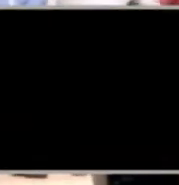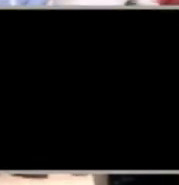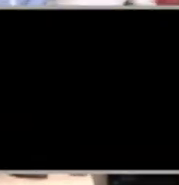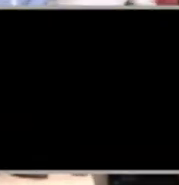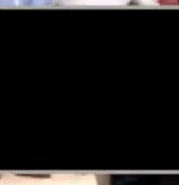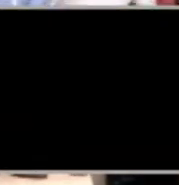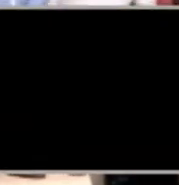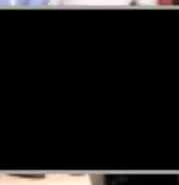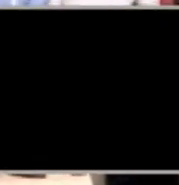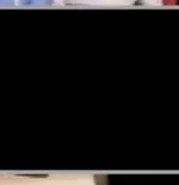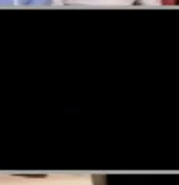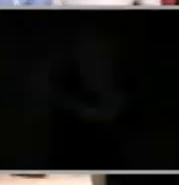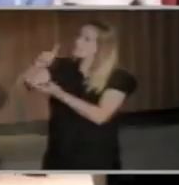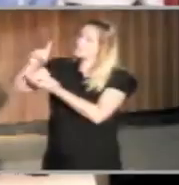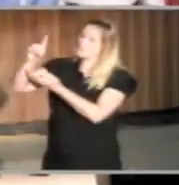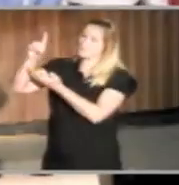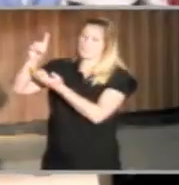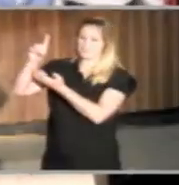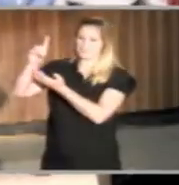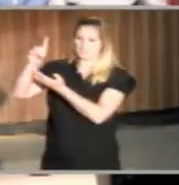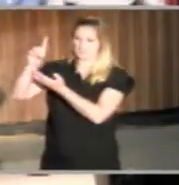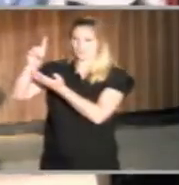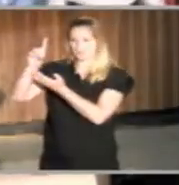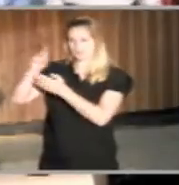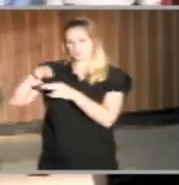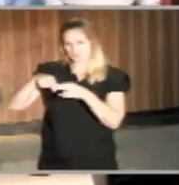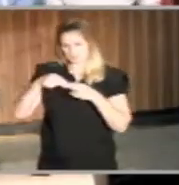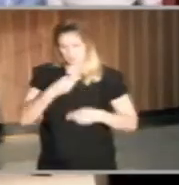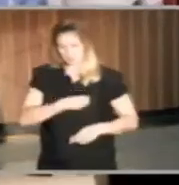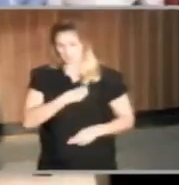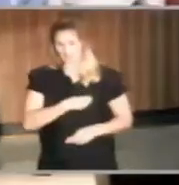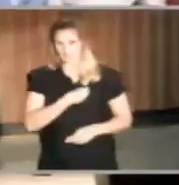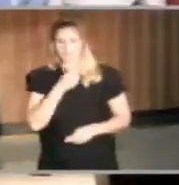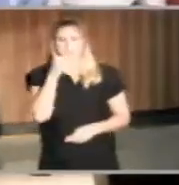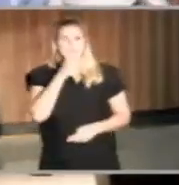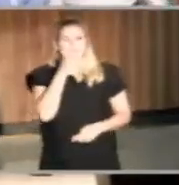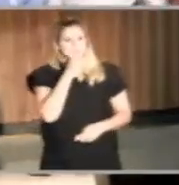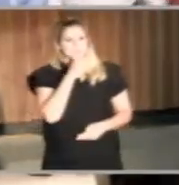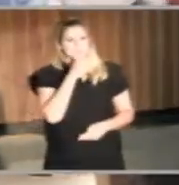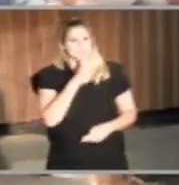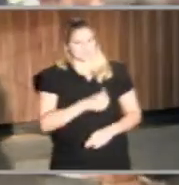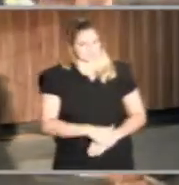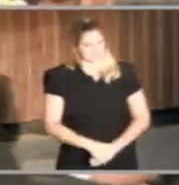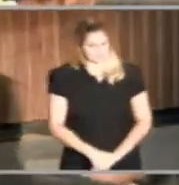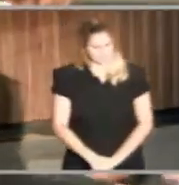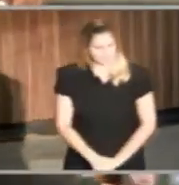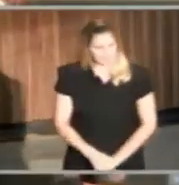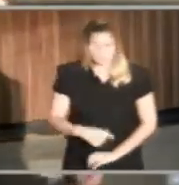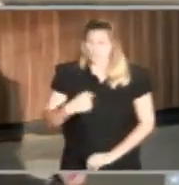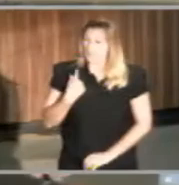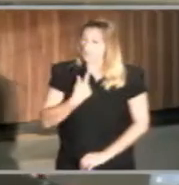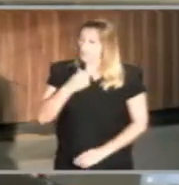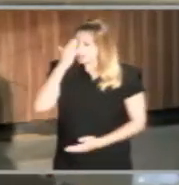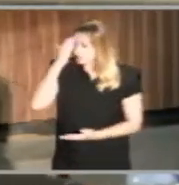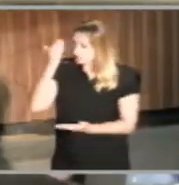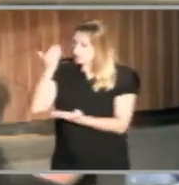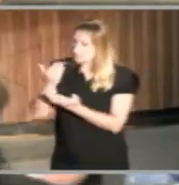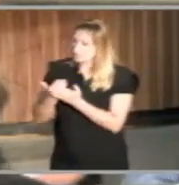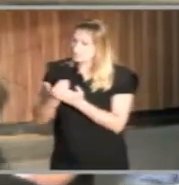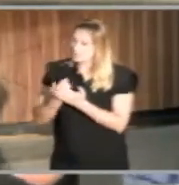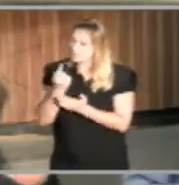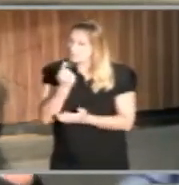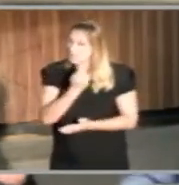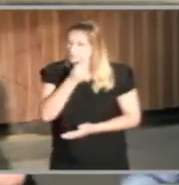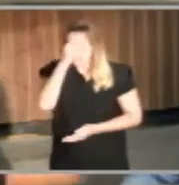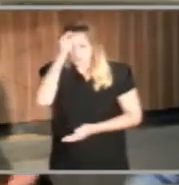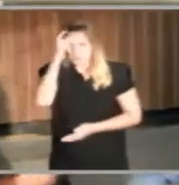Deus e abençoar a vida da Natália. Esse não é um batismo, não é? Porque a gente crê que cada pessoa tem